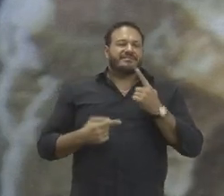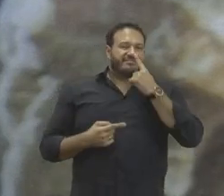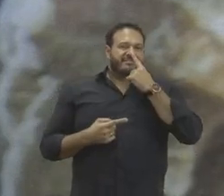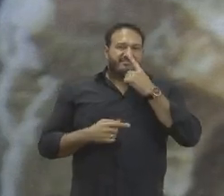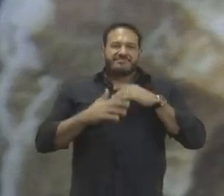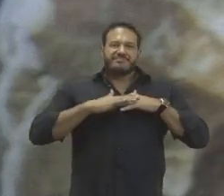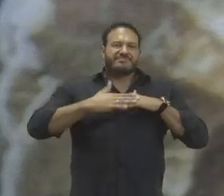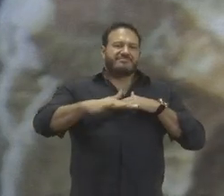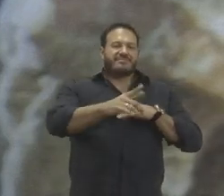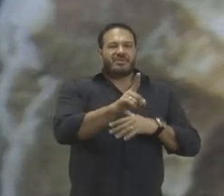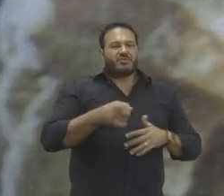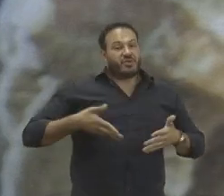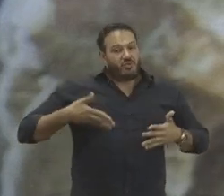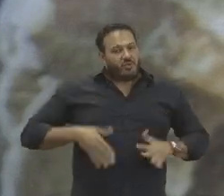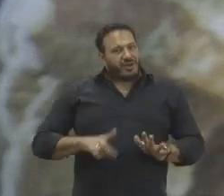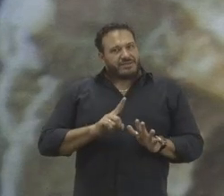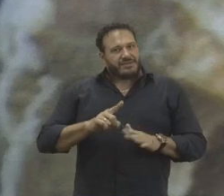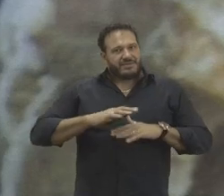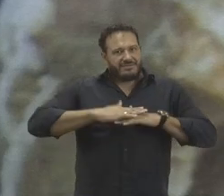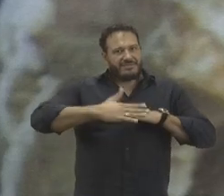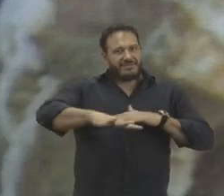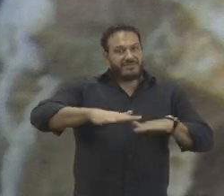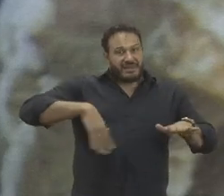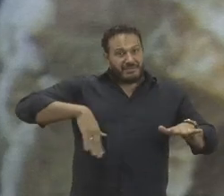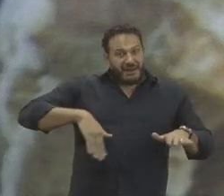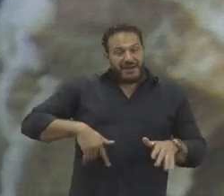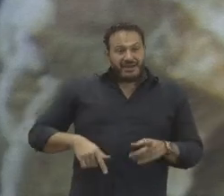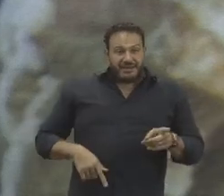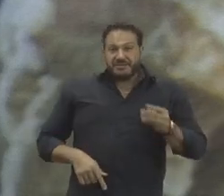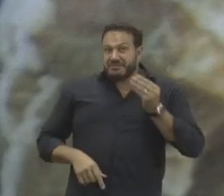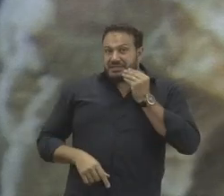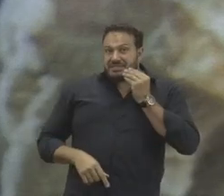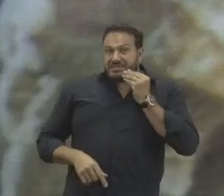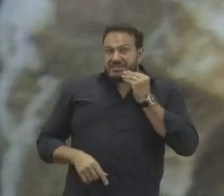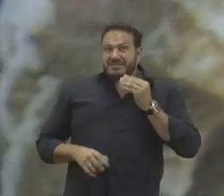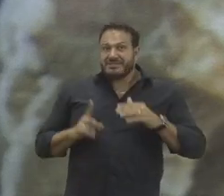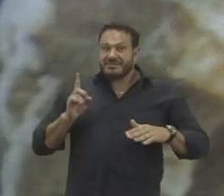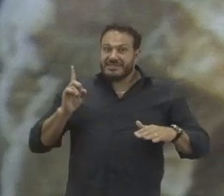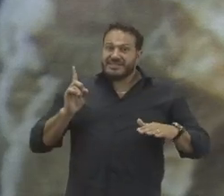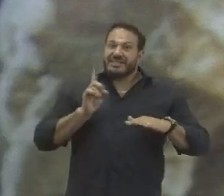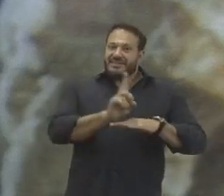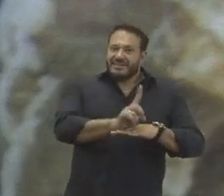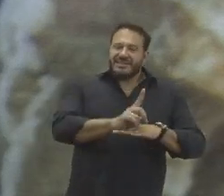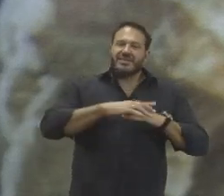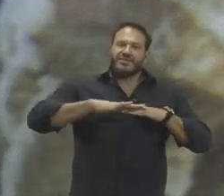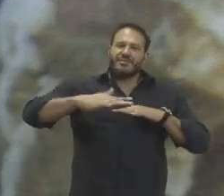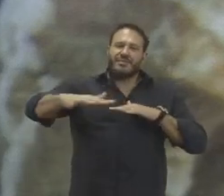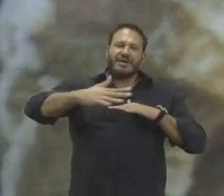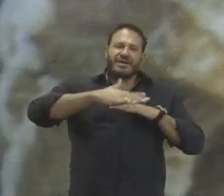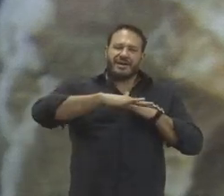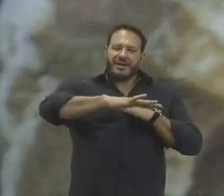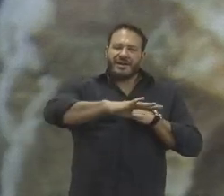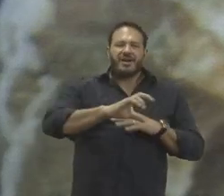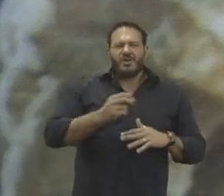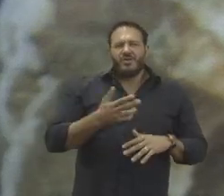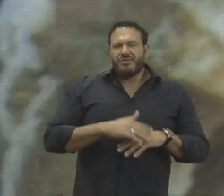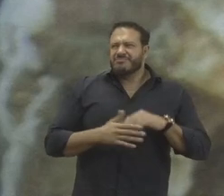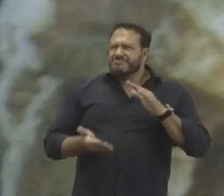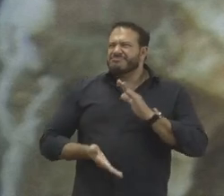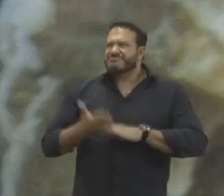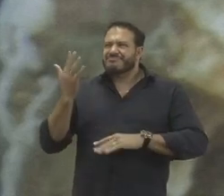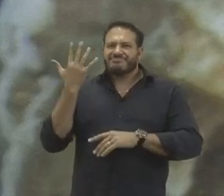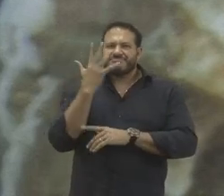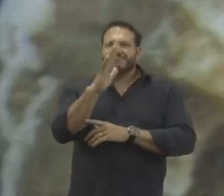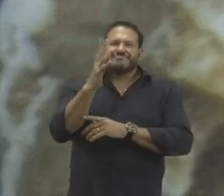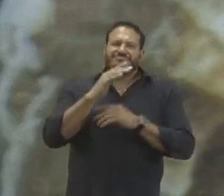e eu como não nasci na Beira Mar eh era uma chance de ir até o o oceano ou para ir pras grandes florestas ou pros